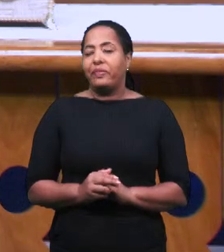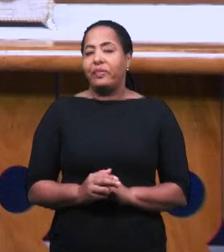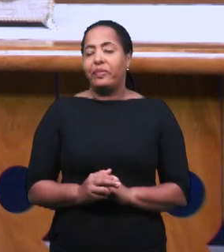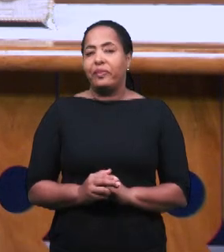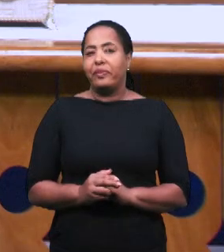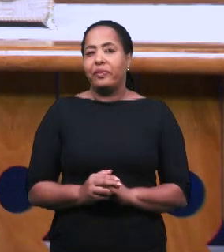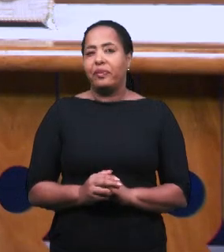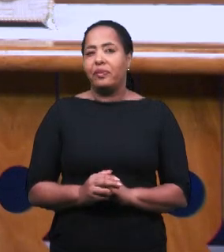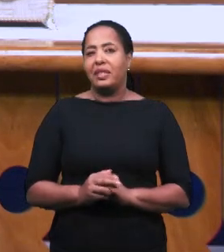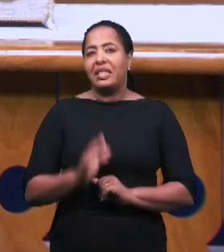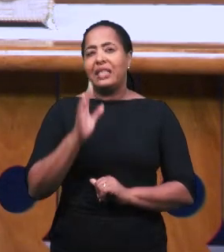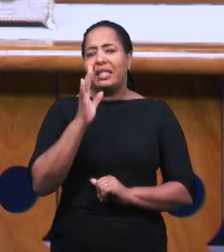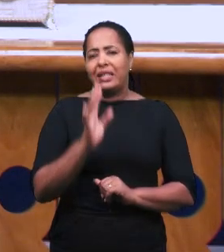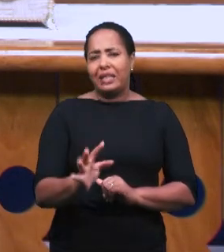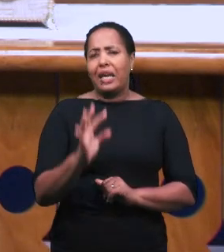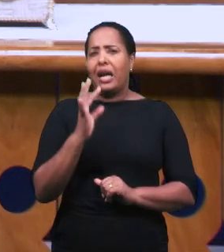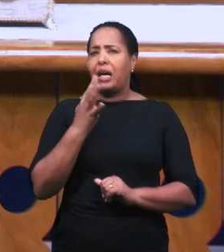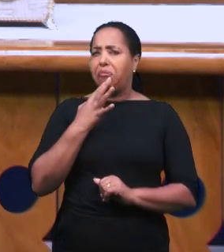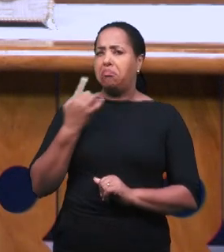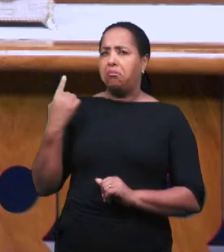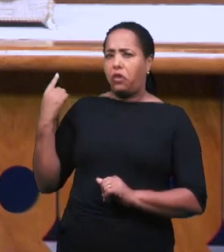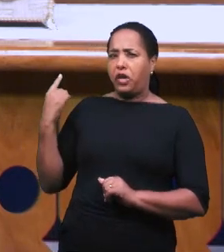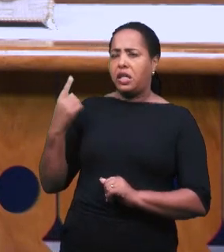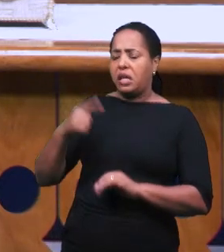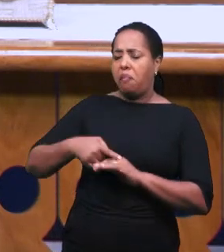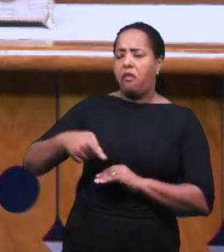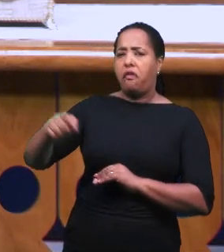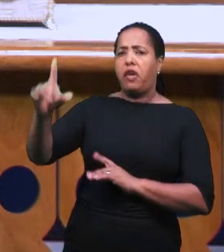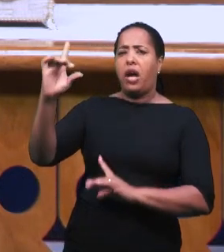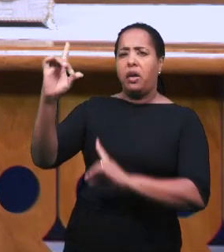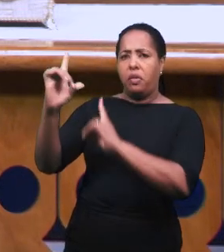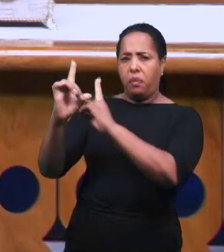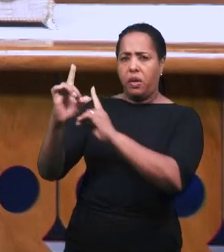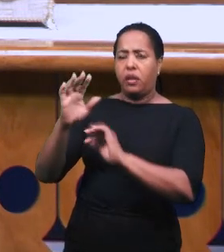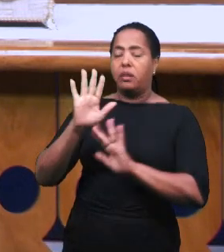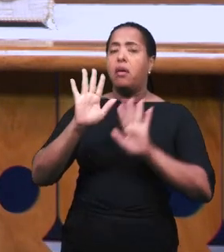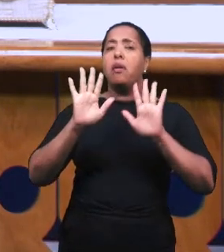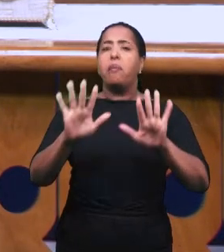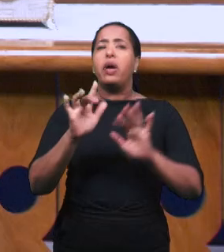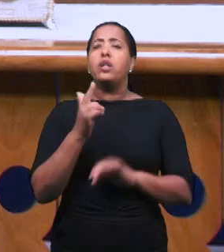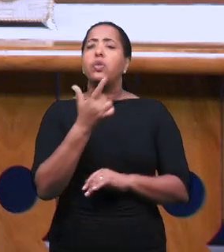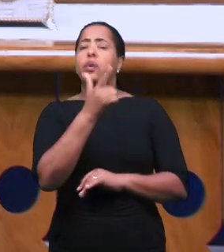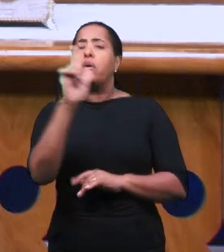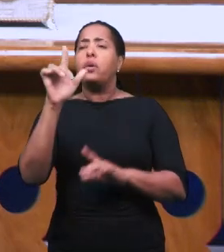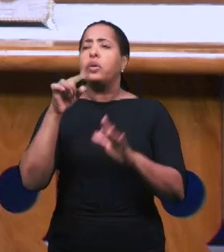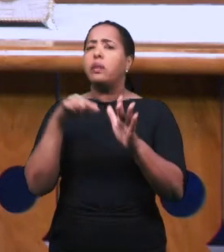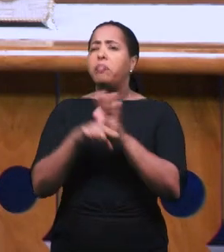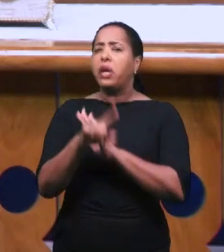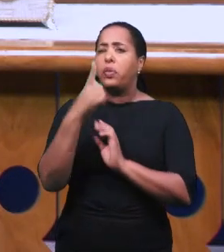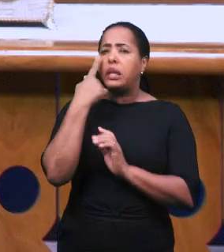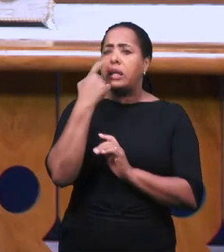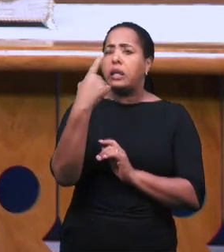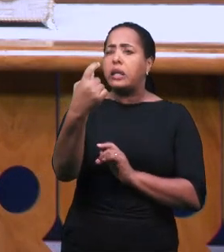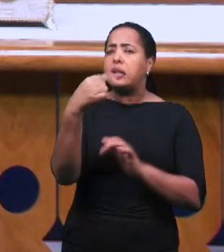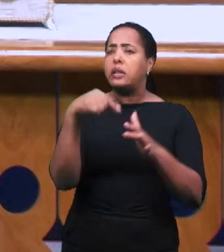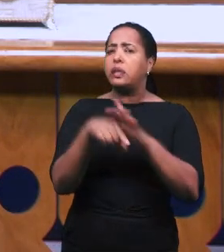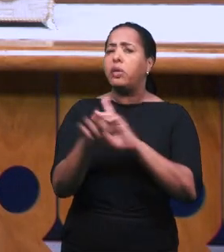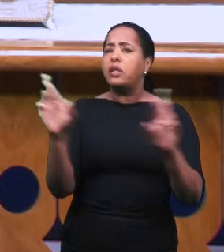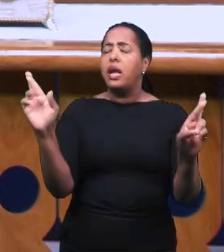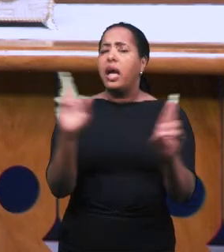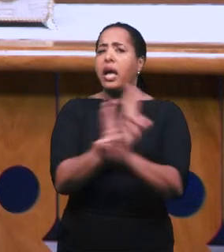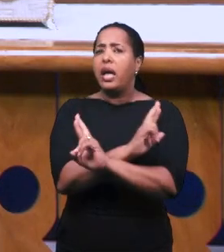aquilo já conhecemos, sair ao encontro. A outra pergunta interessante, há um momento que fala assim, é uma pergunta a respeito do